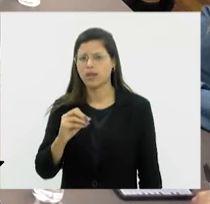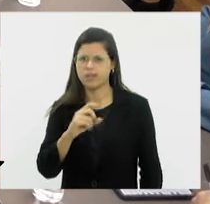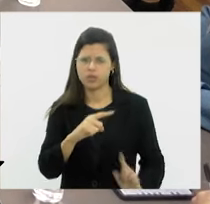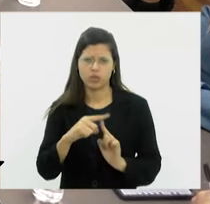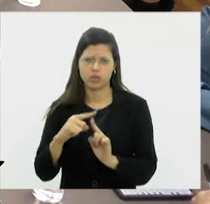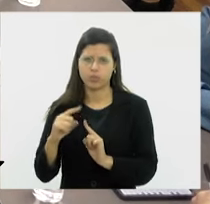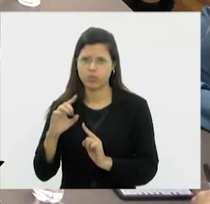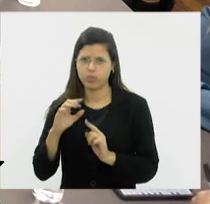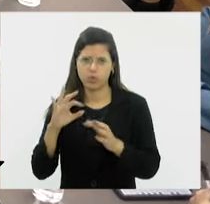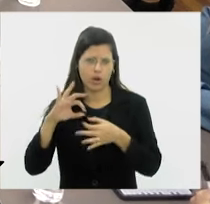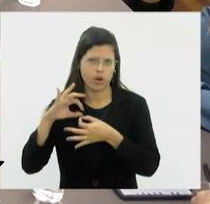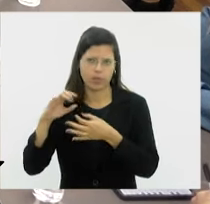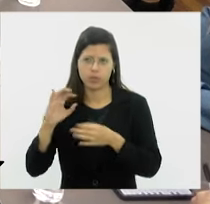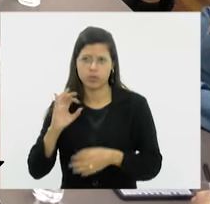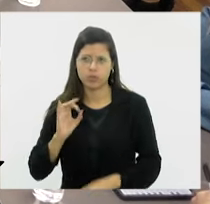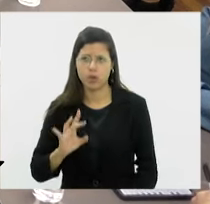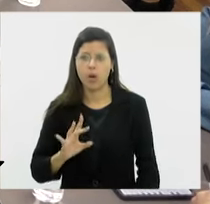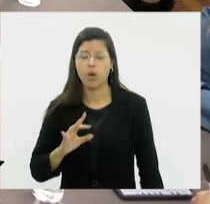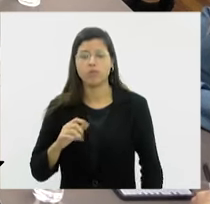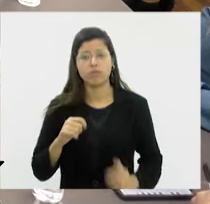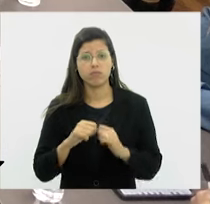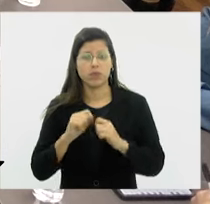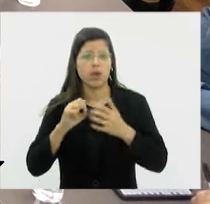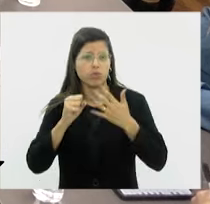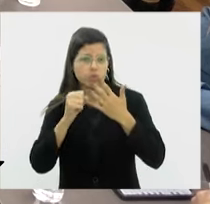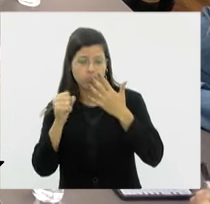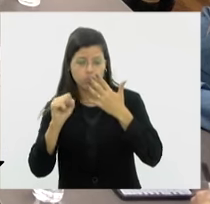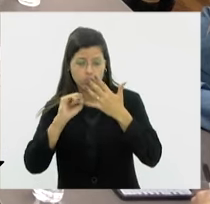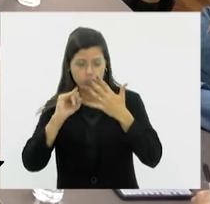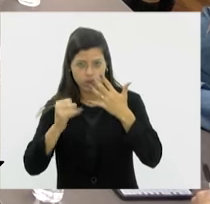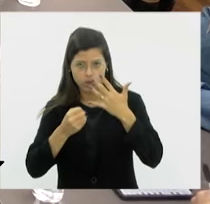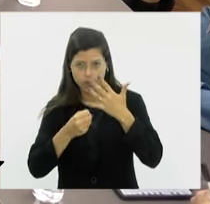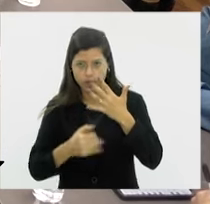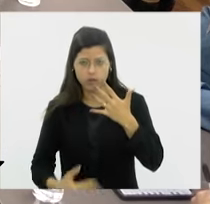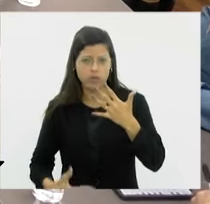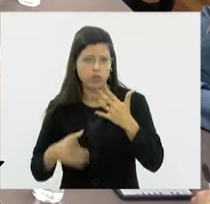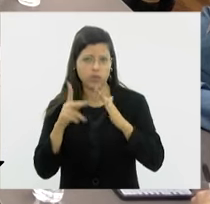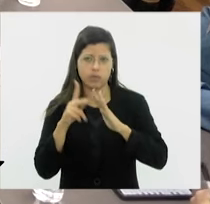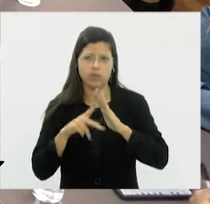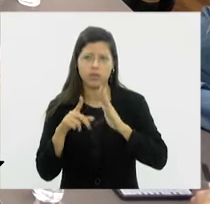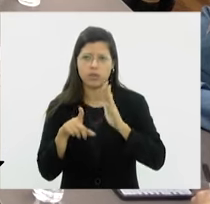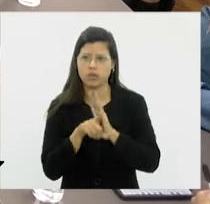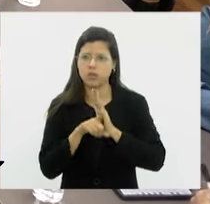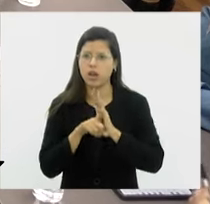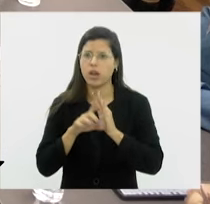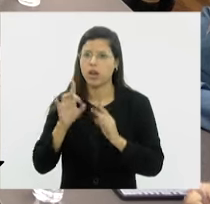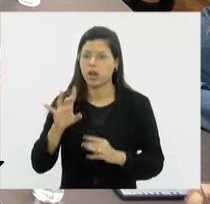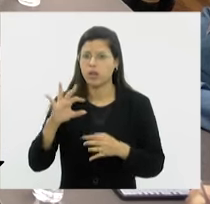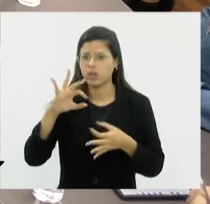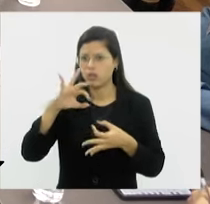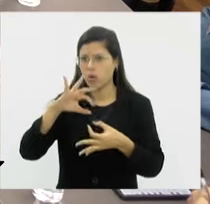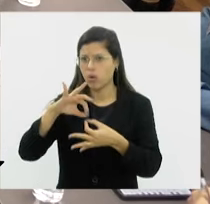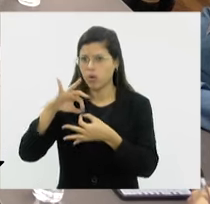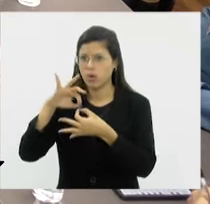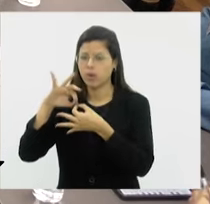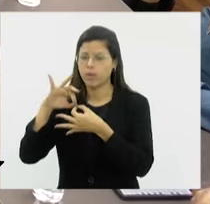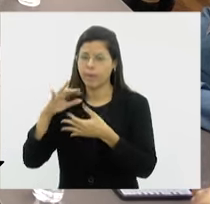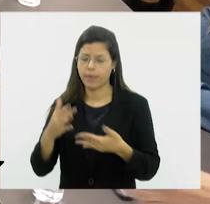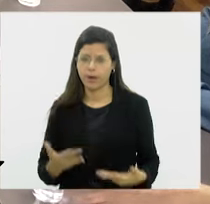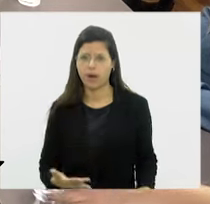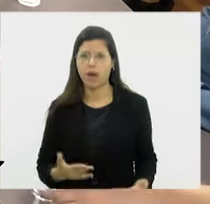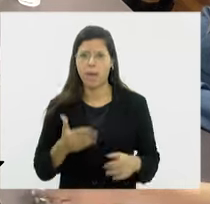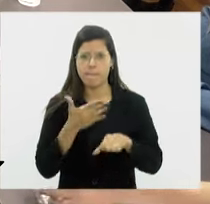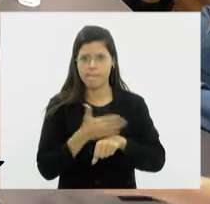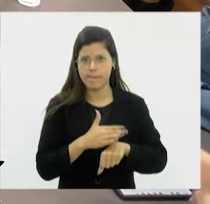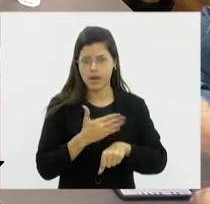justificativa do projeto, que era a questão da modalidade olímpica, né, enaltecer a prática